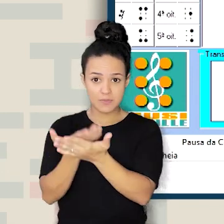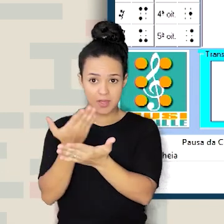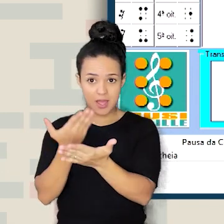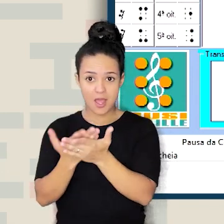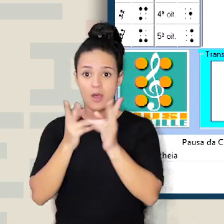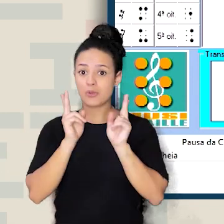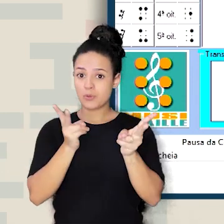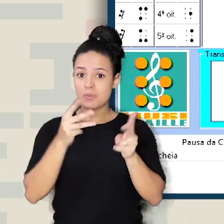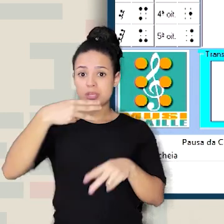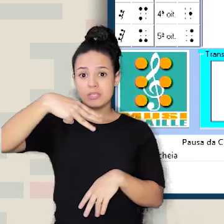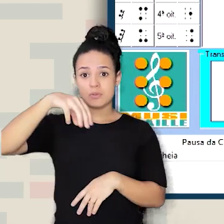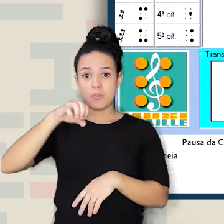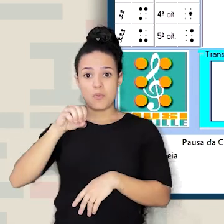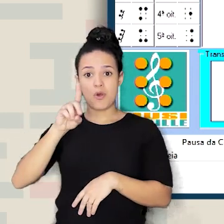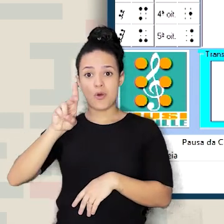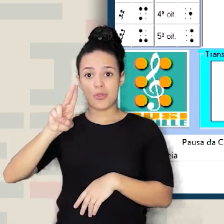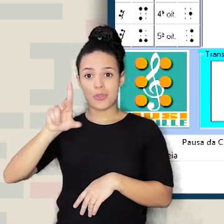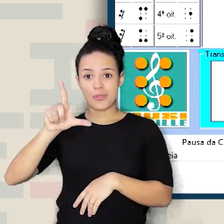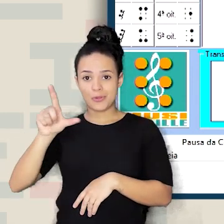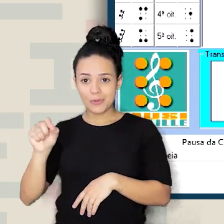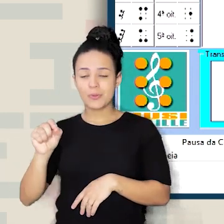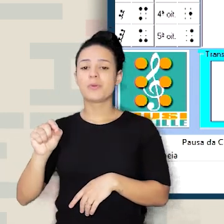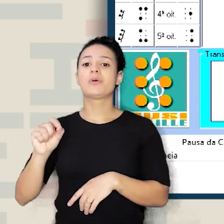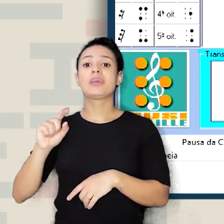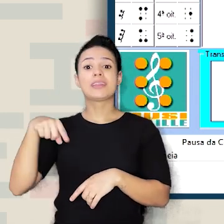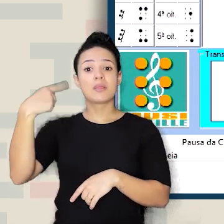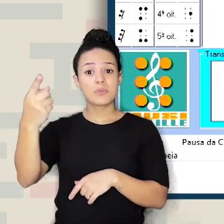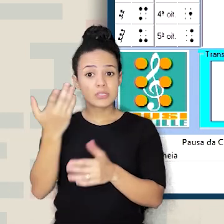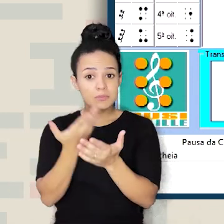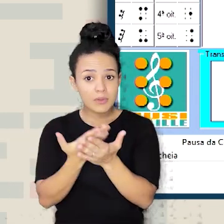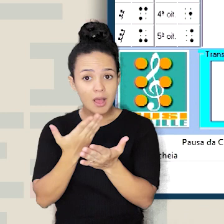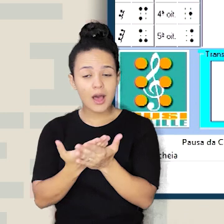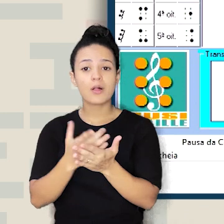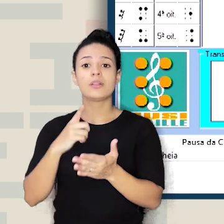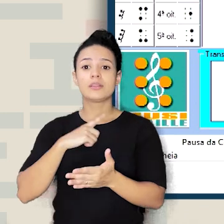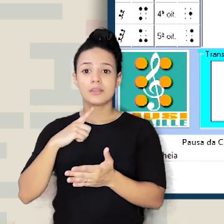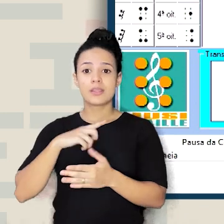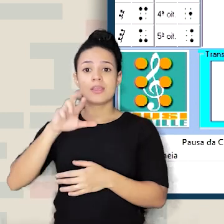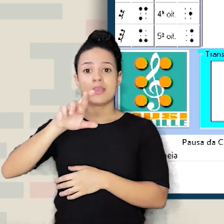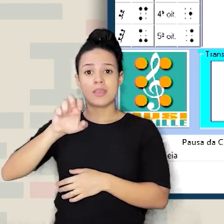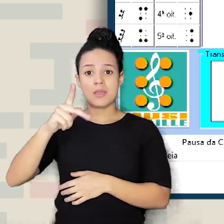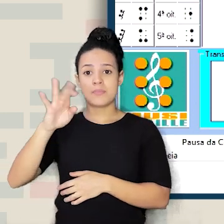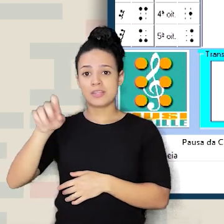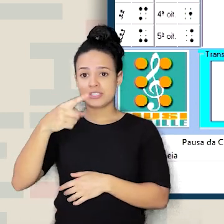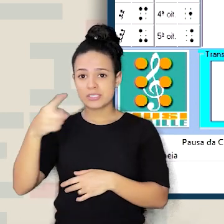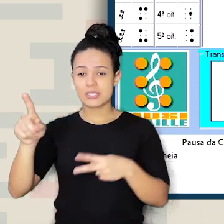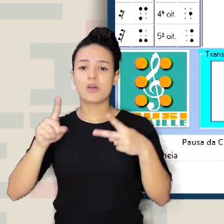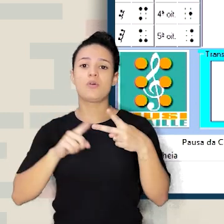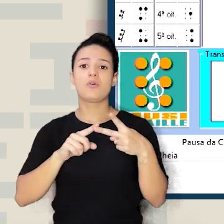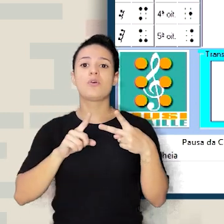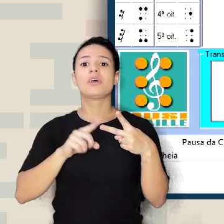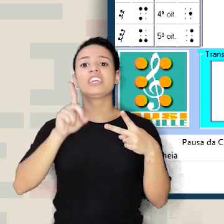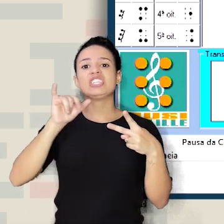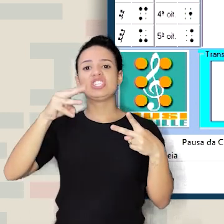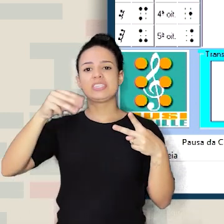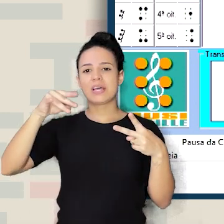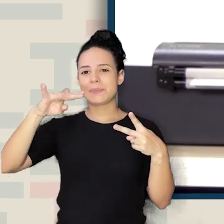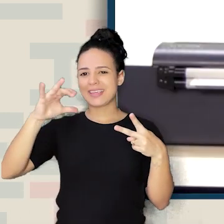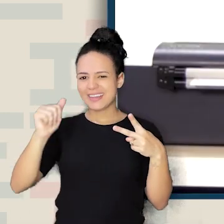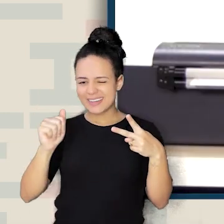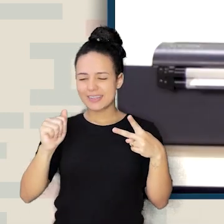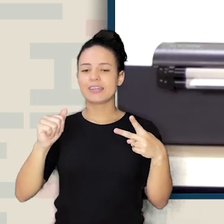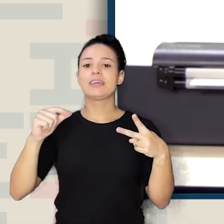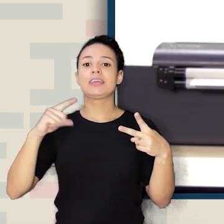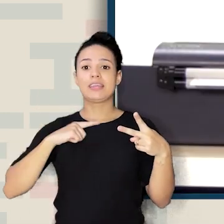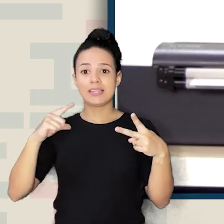Esse foi apenas um exemplo, tá? A gente vai seguir na próxima aula desse módulo. E a gente vai trazer na próxima aula questão